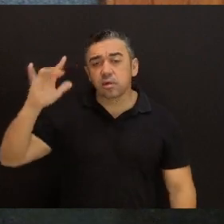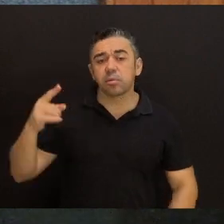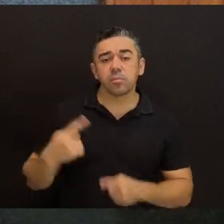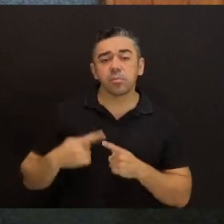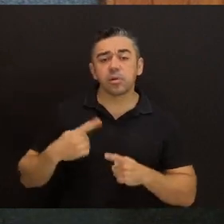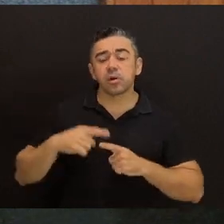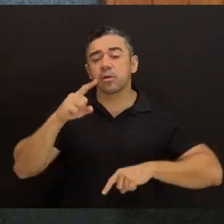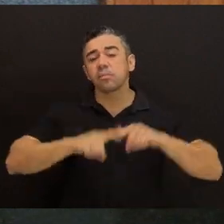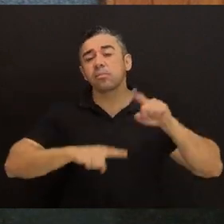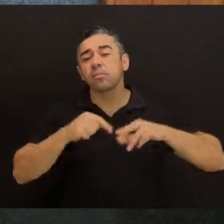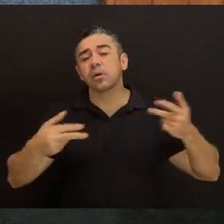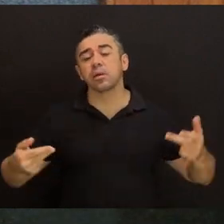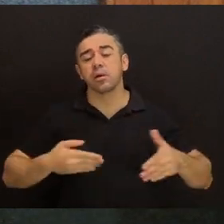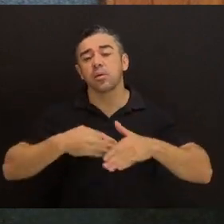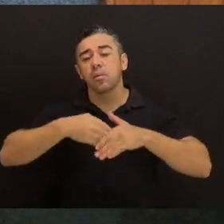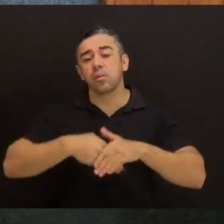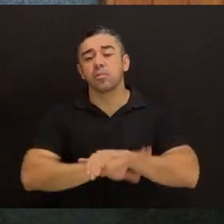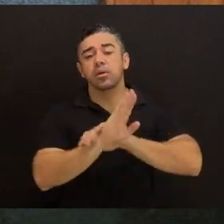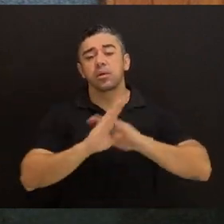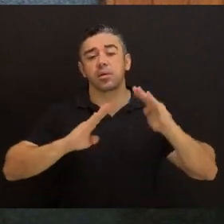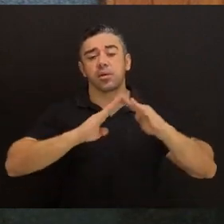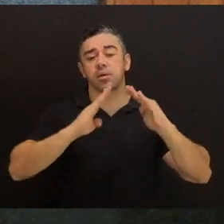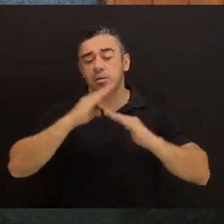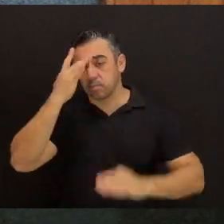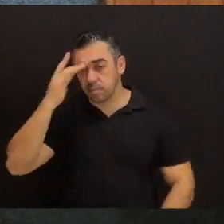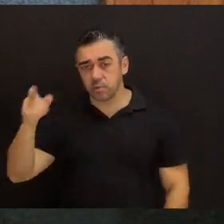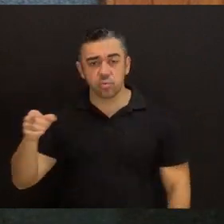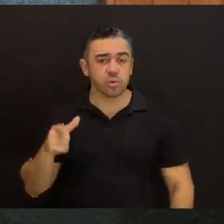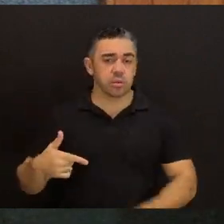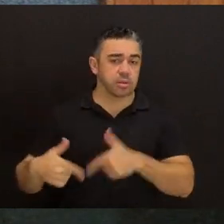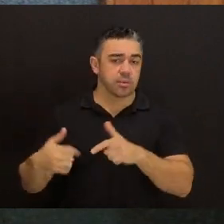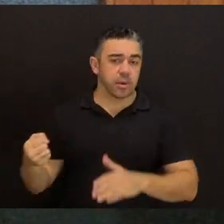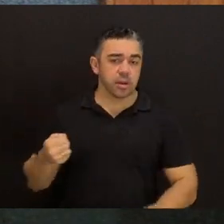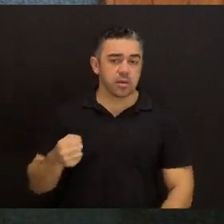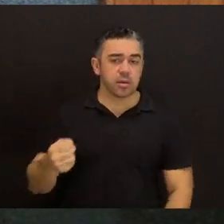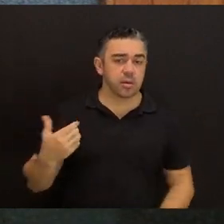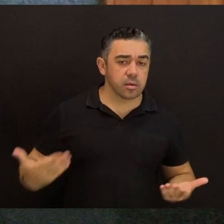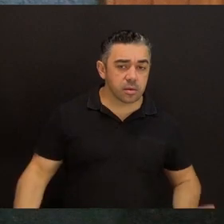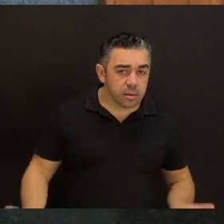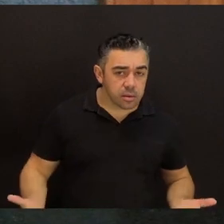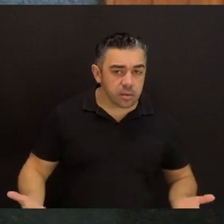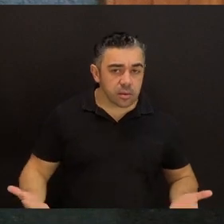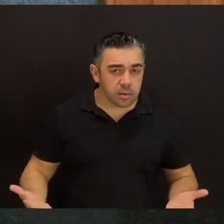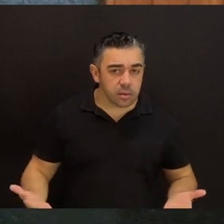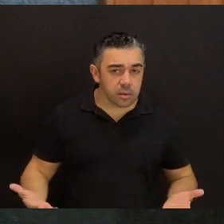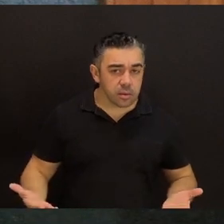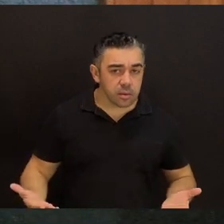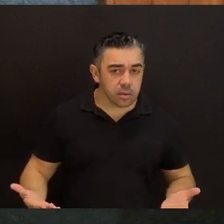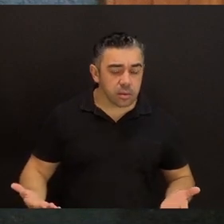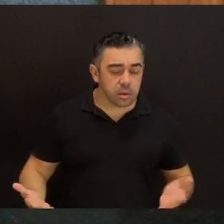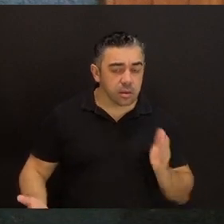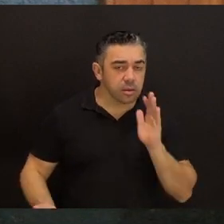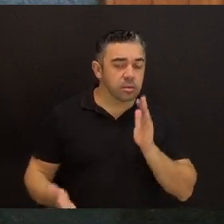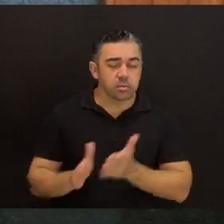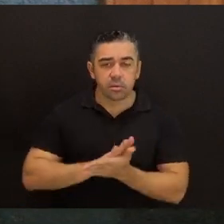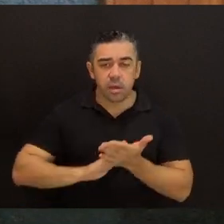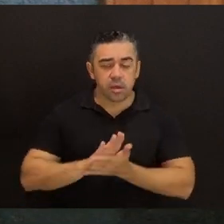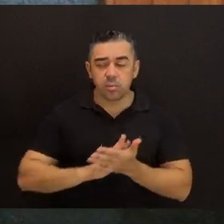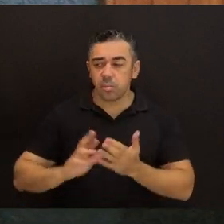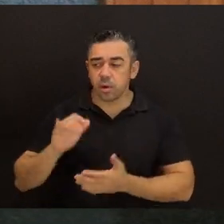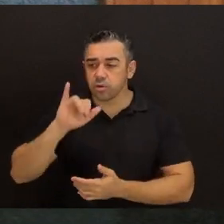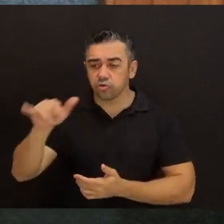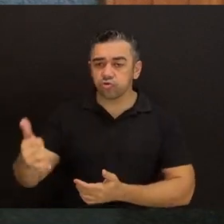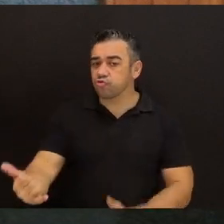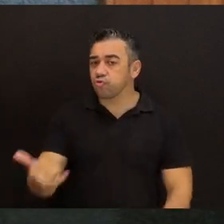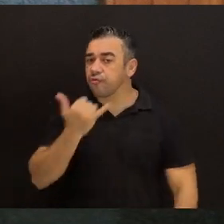esses objetos Estão guardados dentro da casa do Servidor comissionado sem qualquer fundamentação e